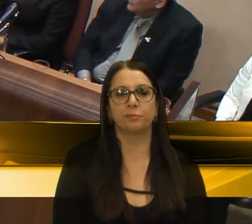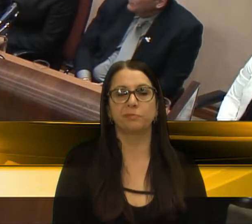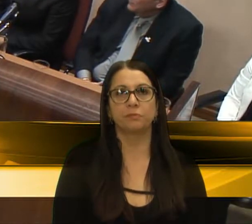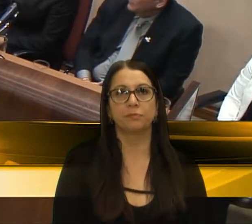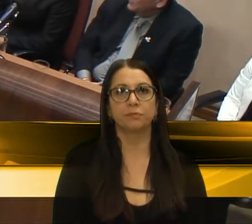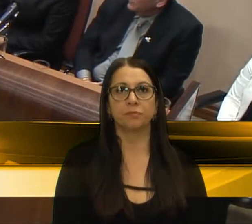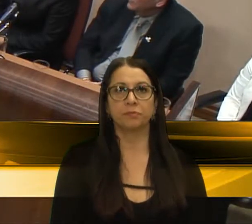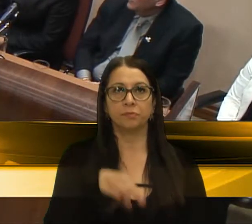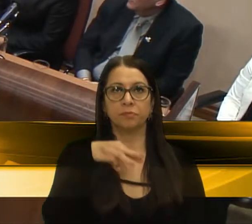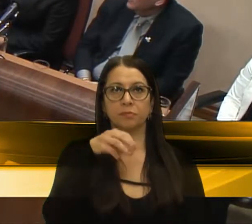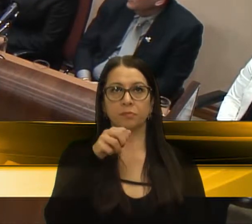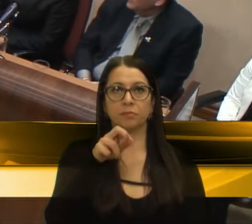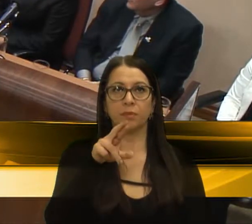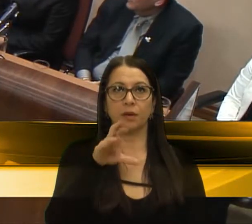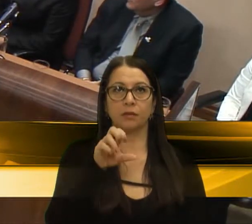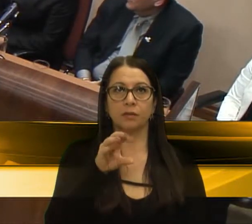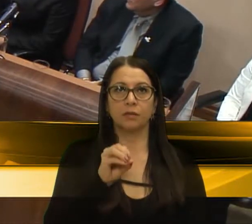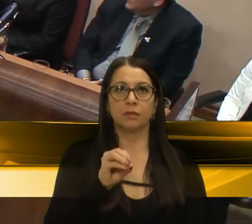Dr. Marcelo Sabedotti.